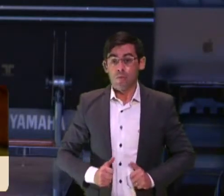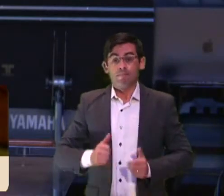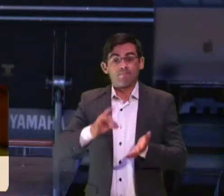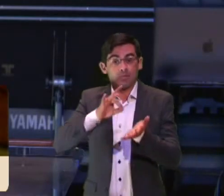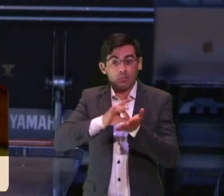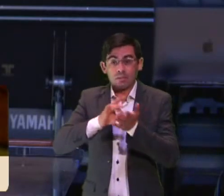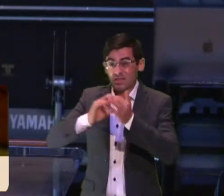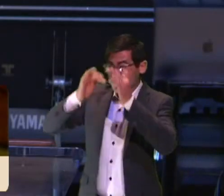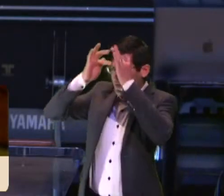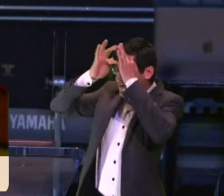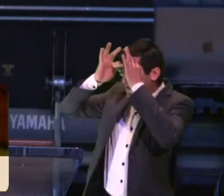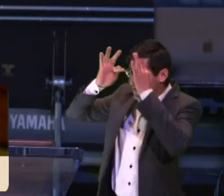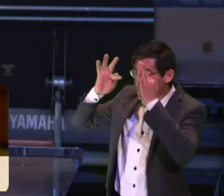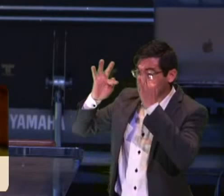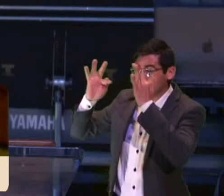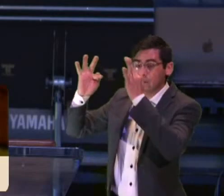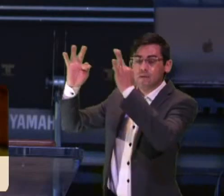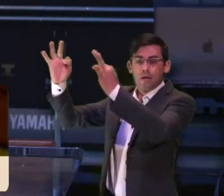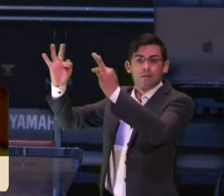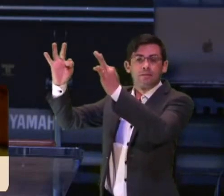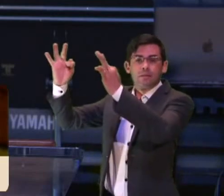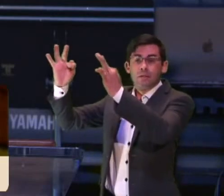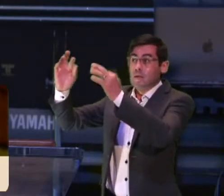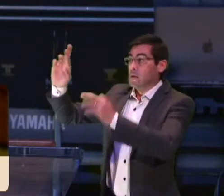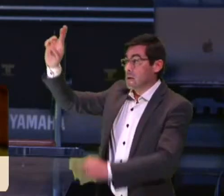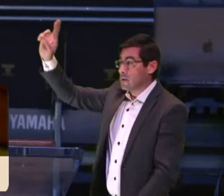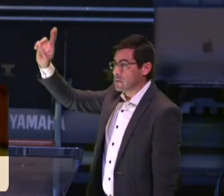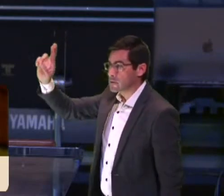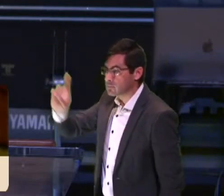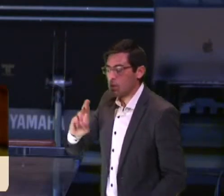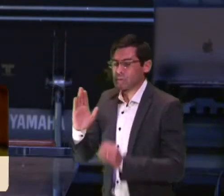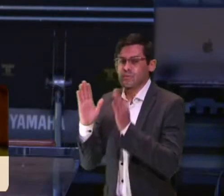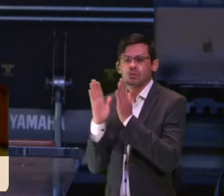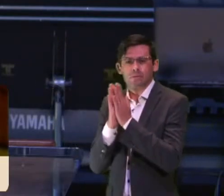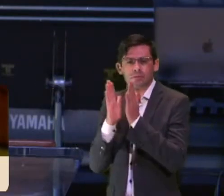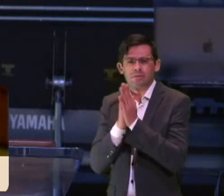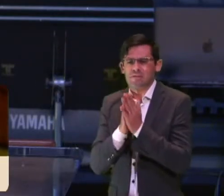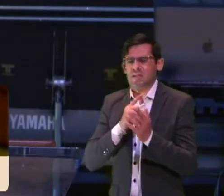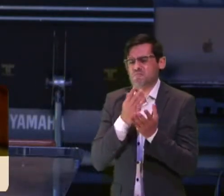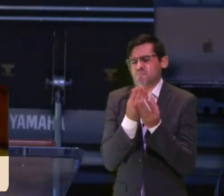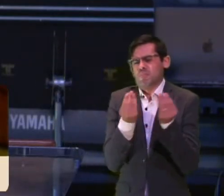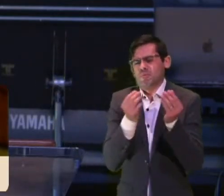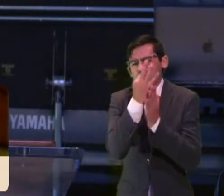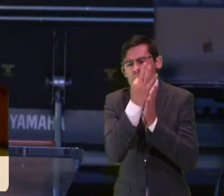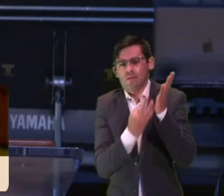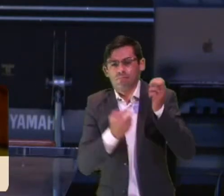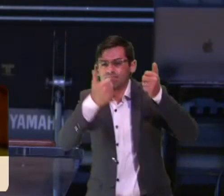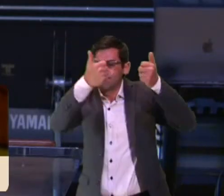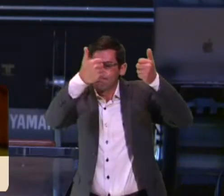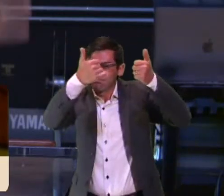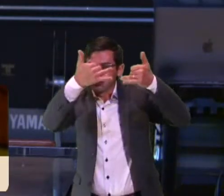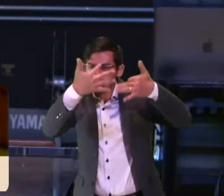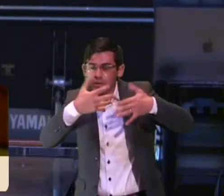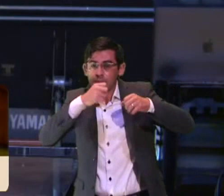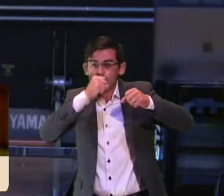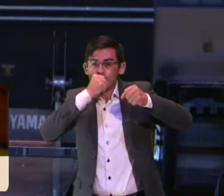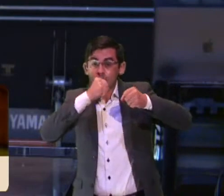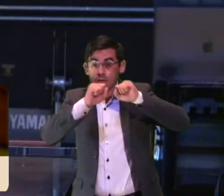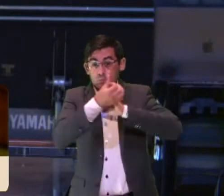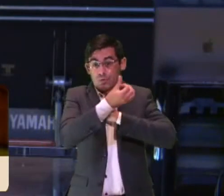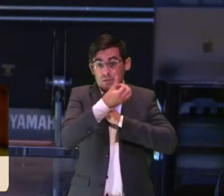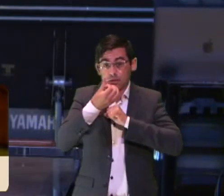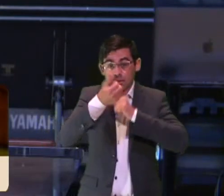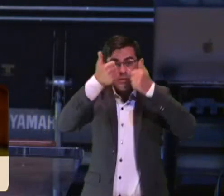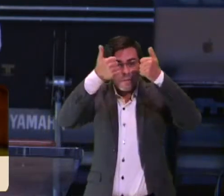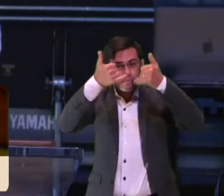entre fidelidade e a resposta à oração. São vários os textos que falam sobre isso. Em Salmo 66, a